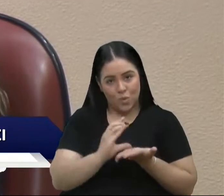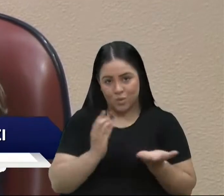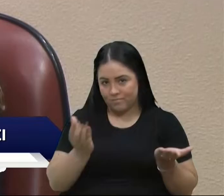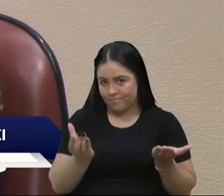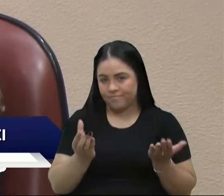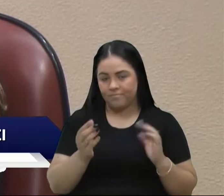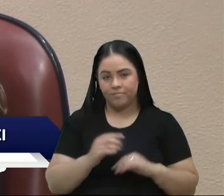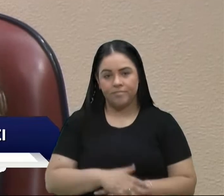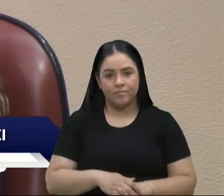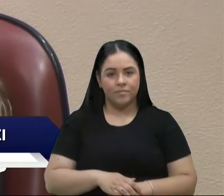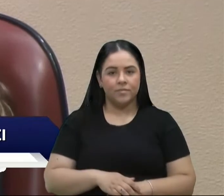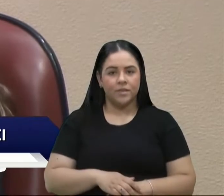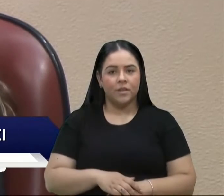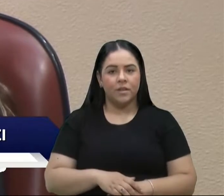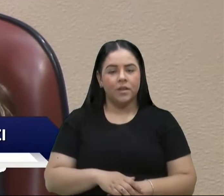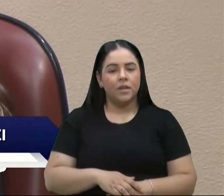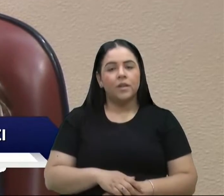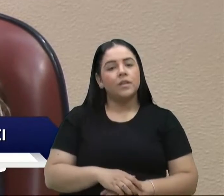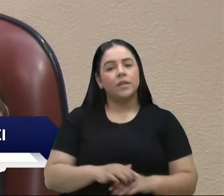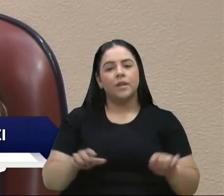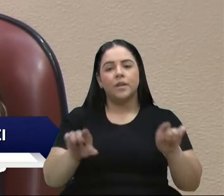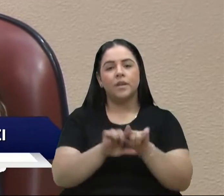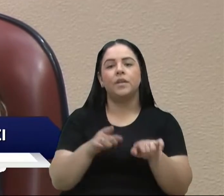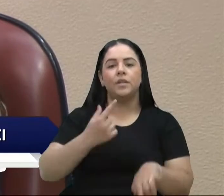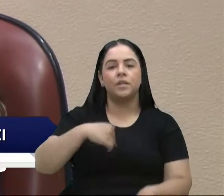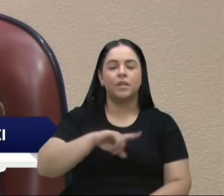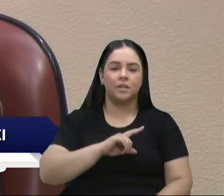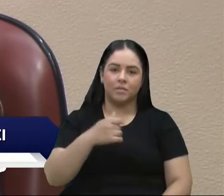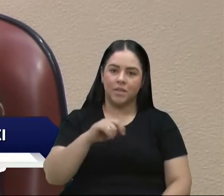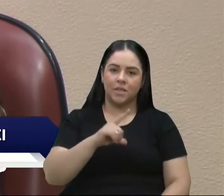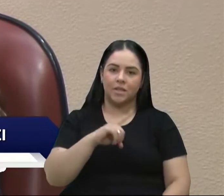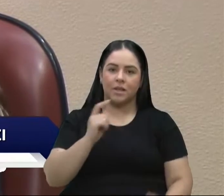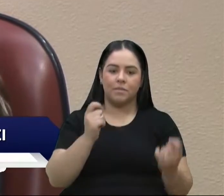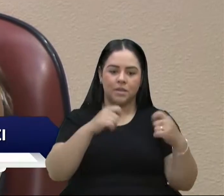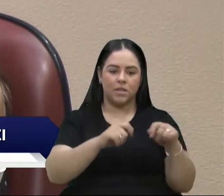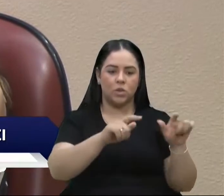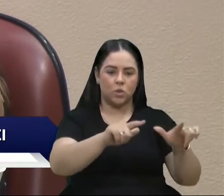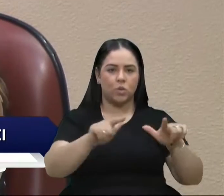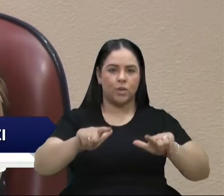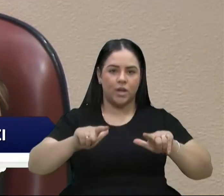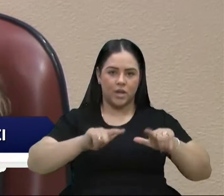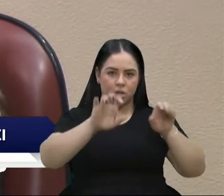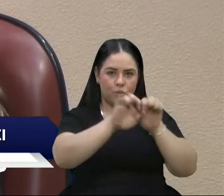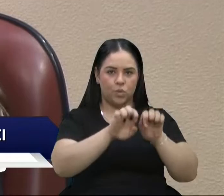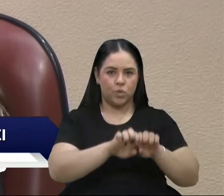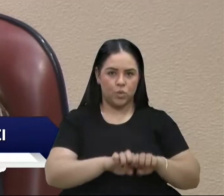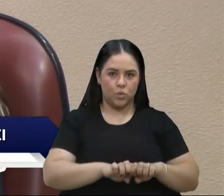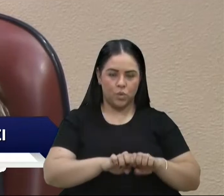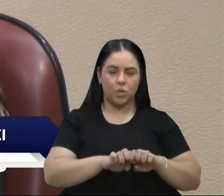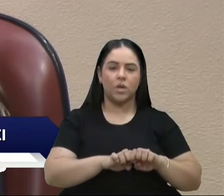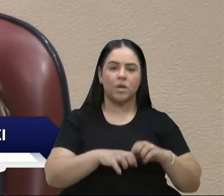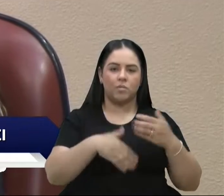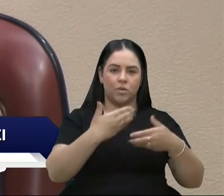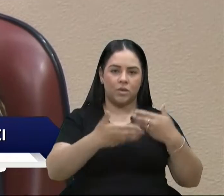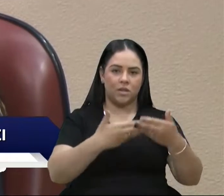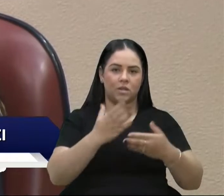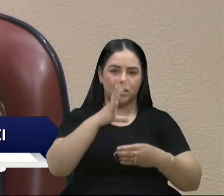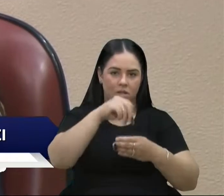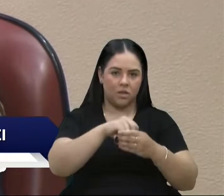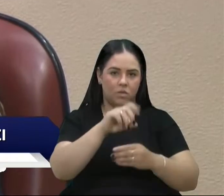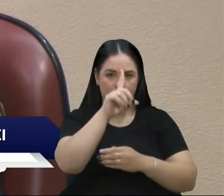E, além de recurso, a gente precisa de capacidade física e operacional por parte dos